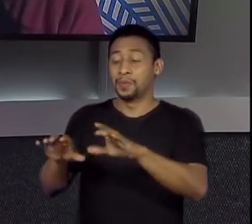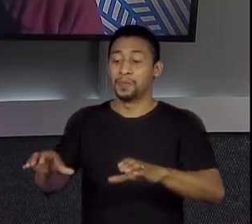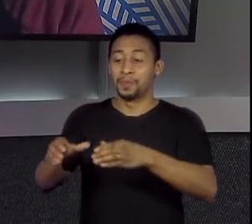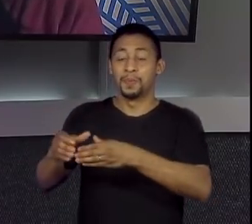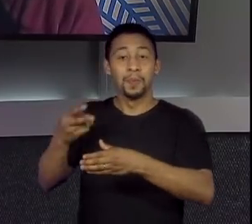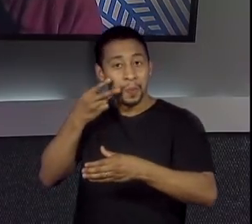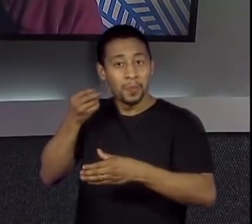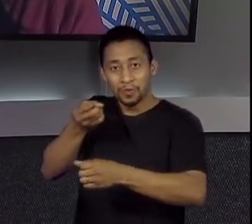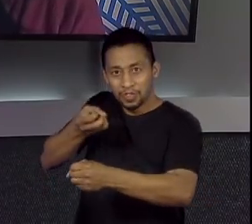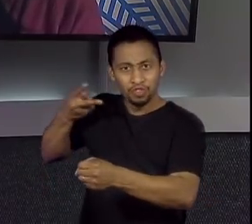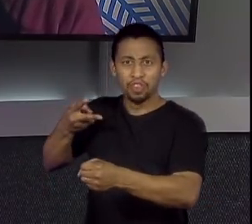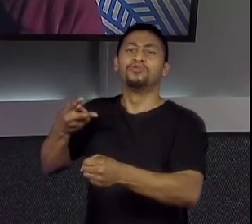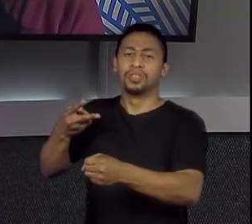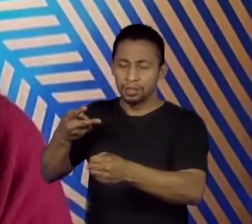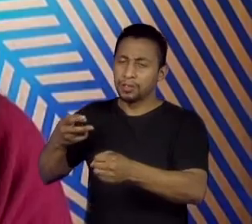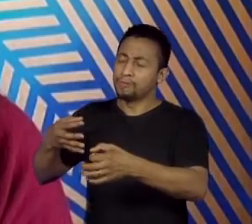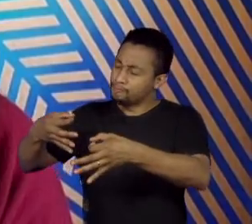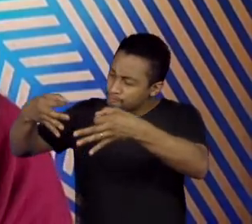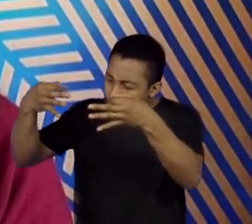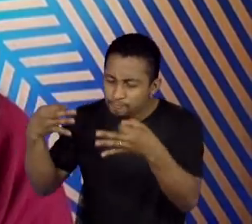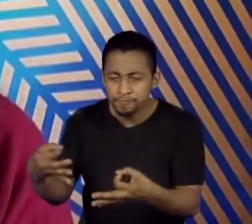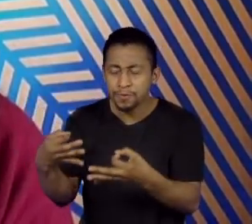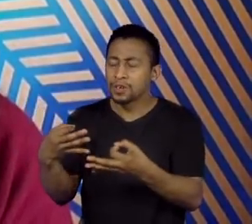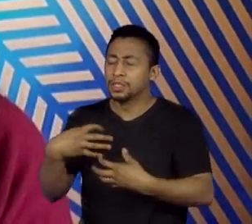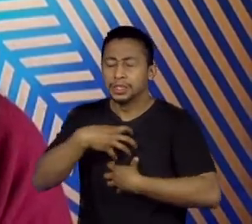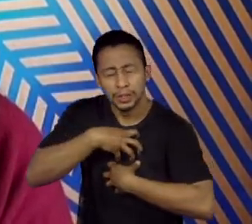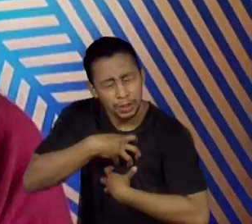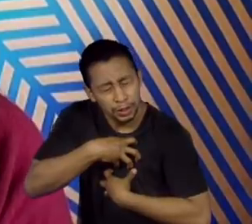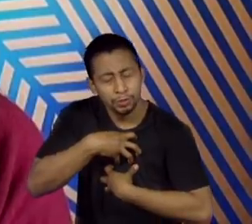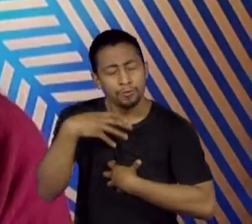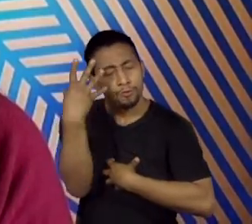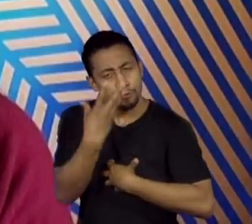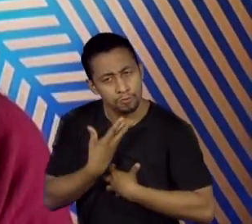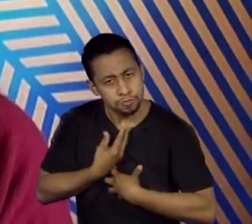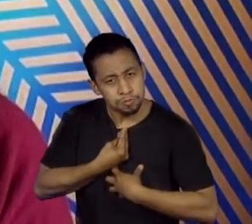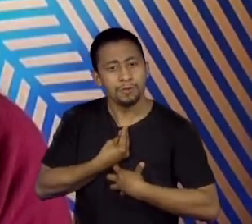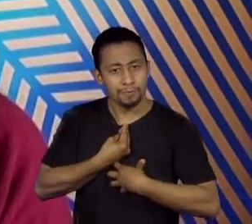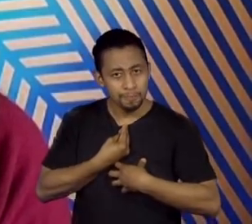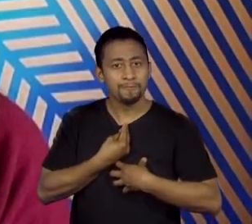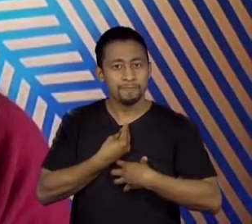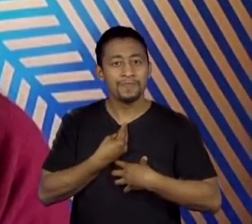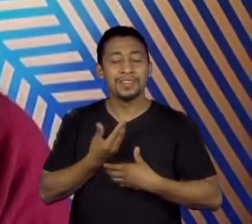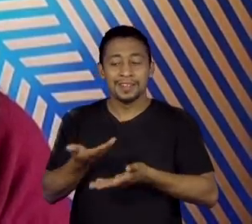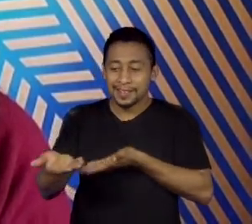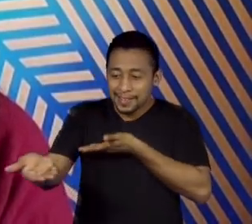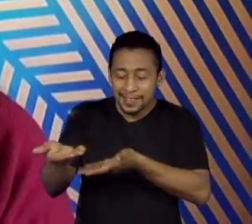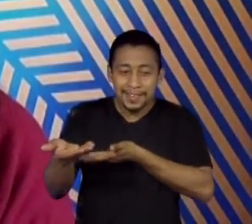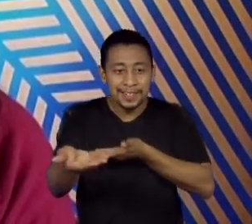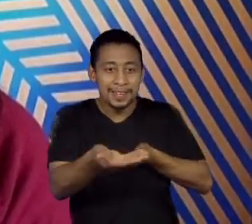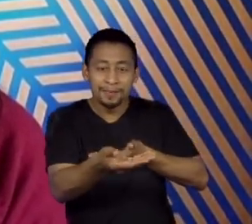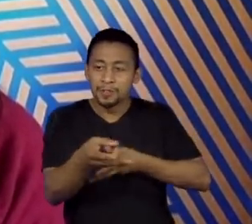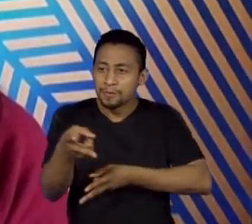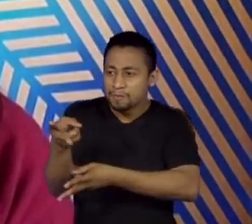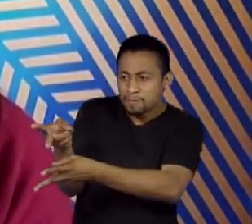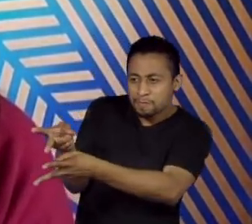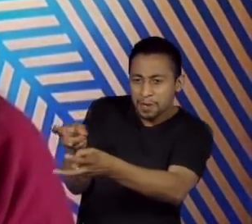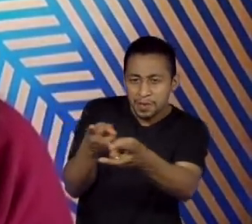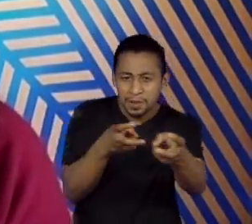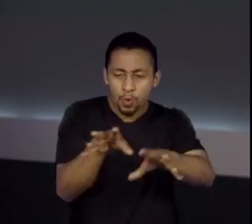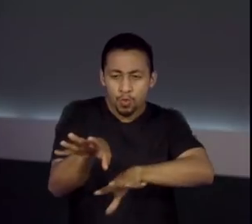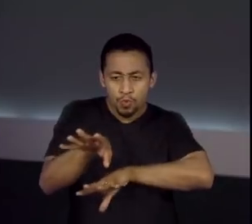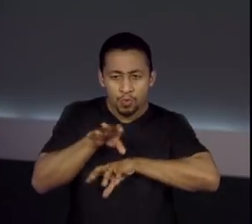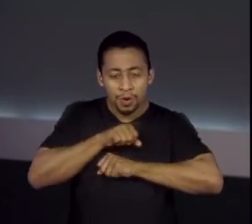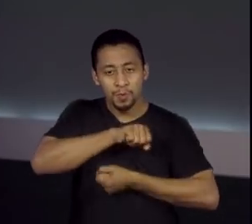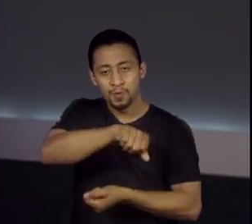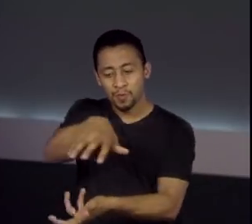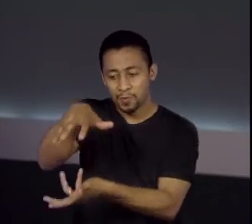que é profundamente espiritual, né? Que é profundamente ligada à compreensão do mundo em outras esferas.